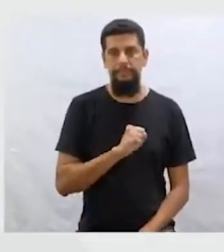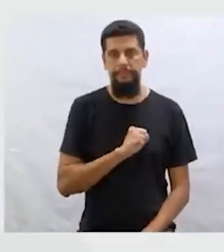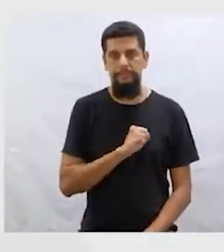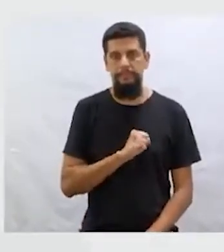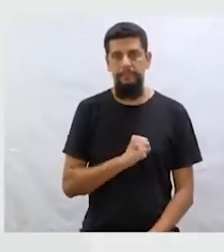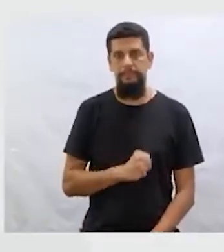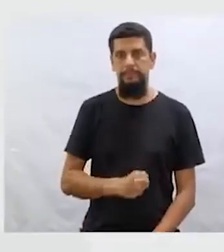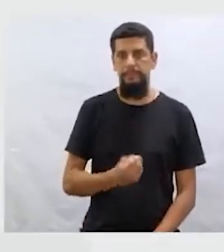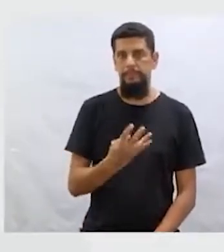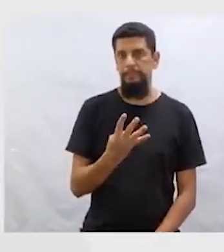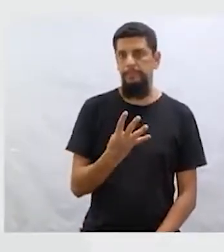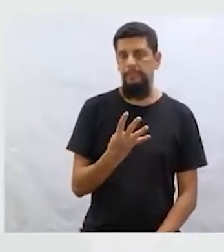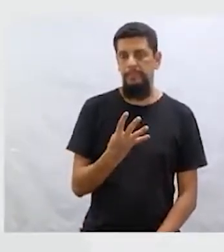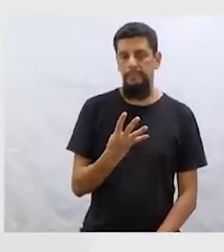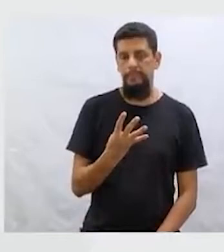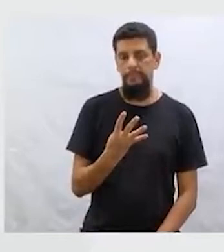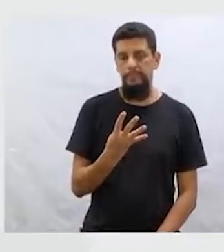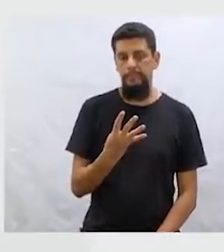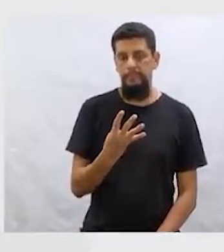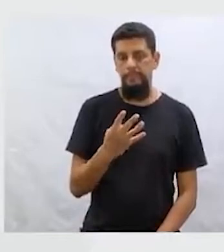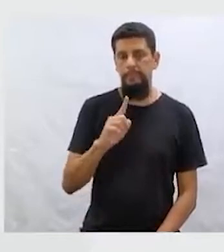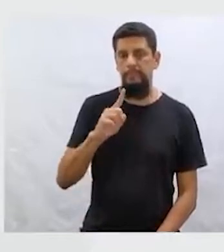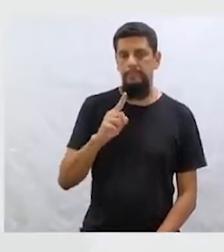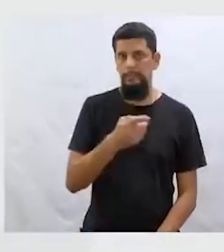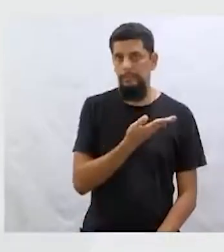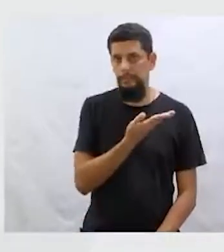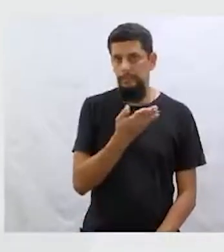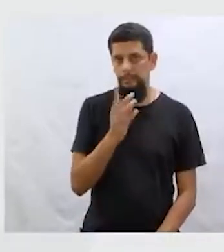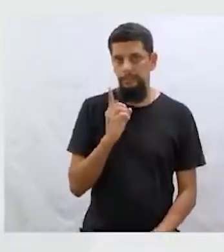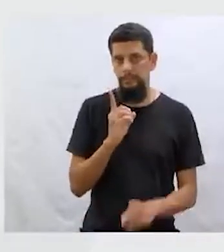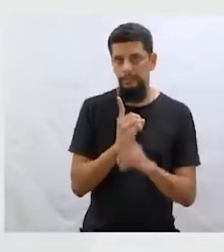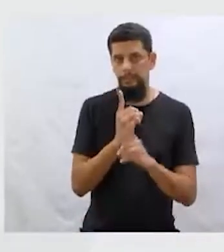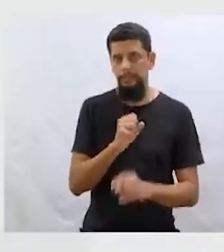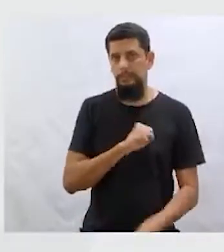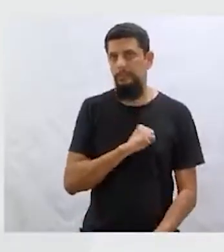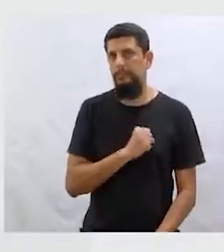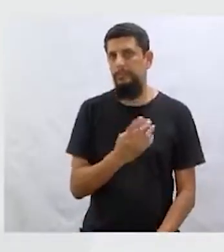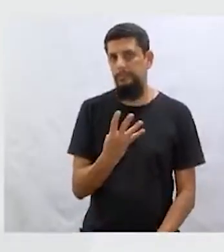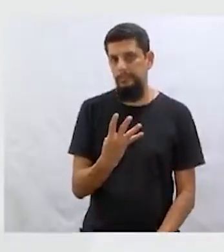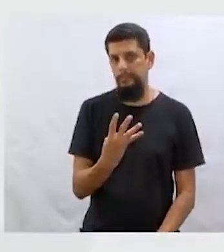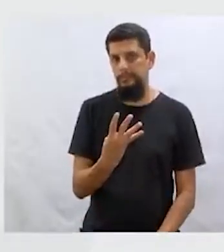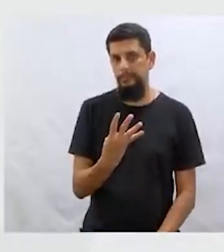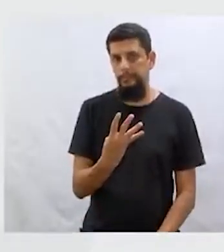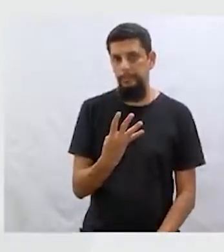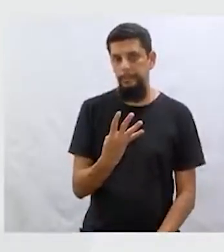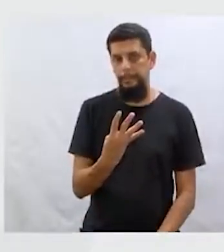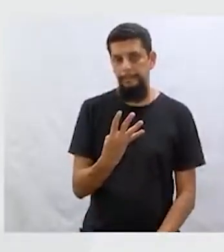Isso, 4 dedinhos levantados. Acharam o número 4?